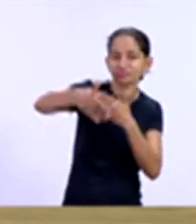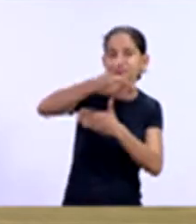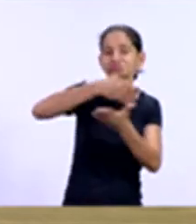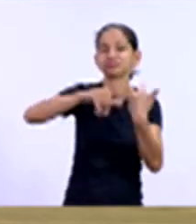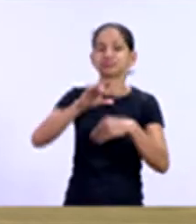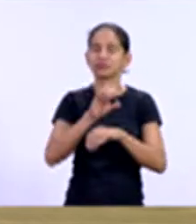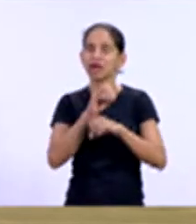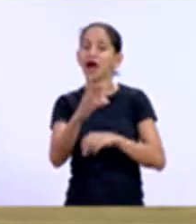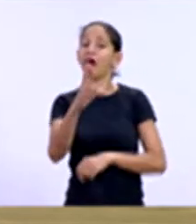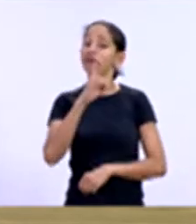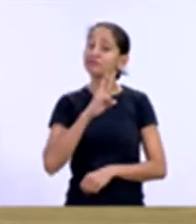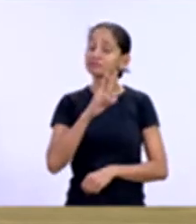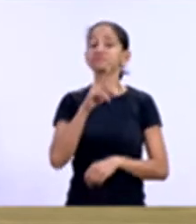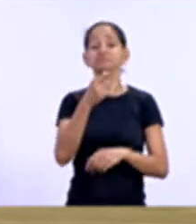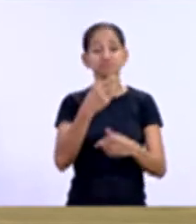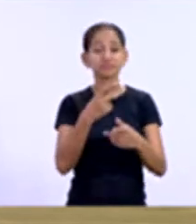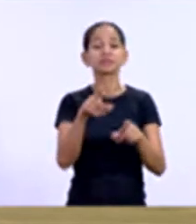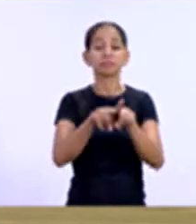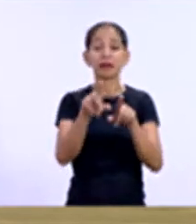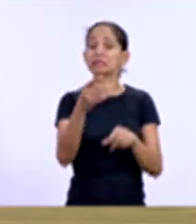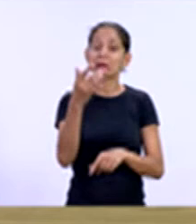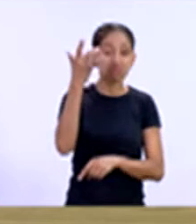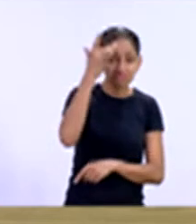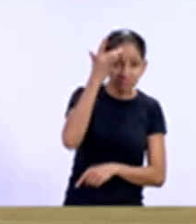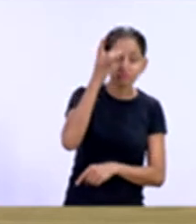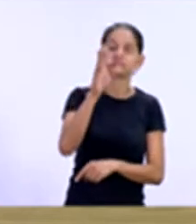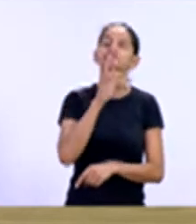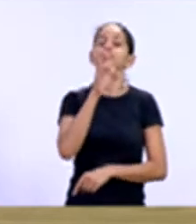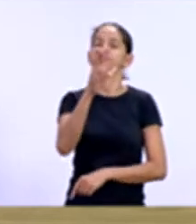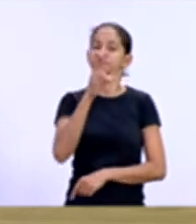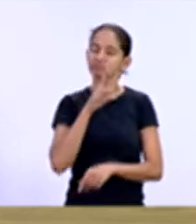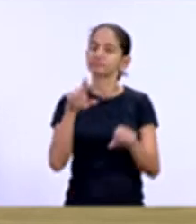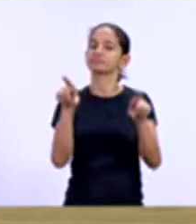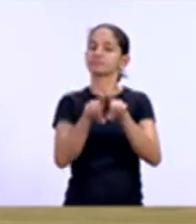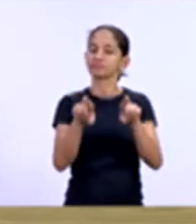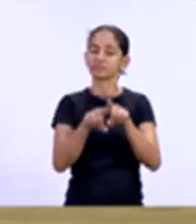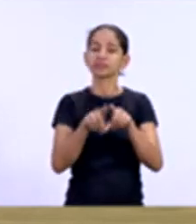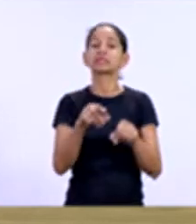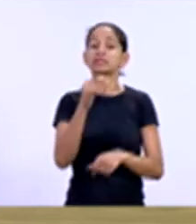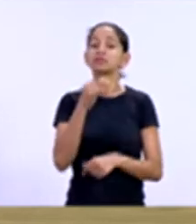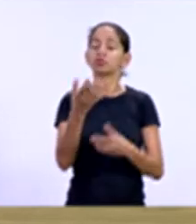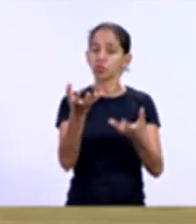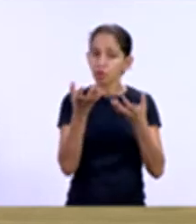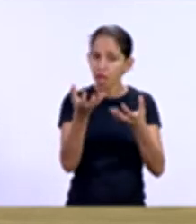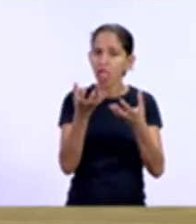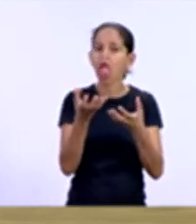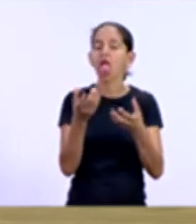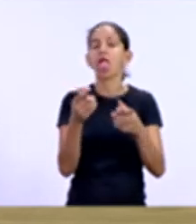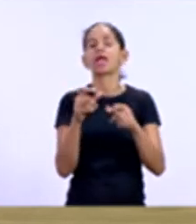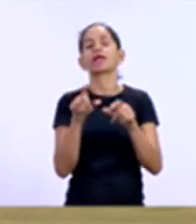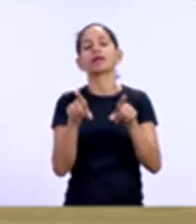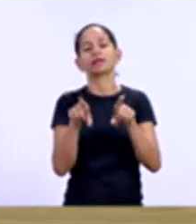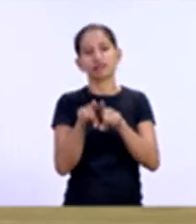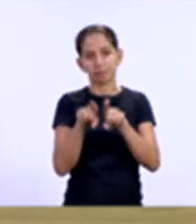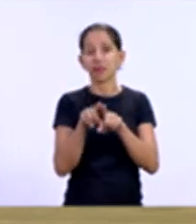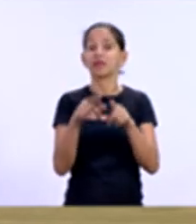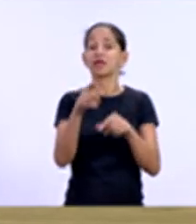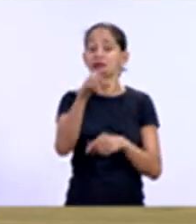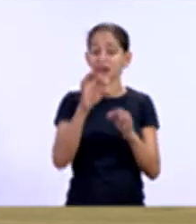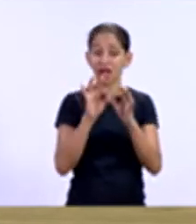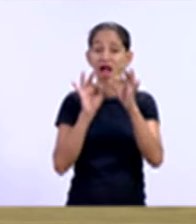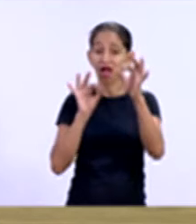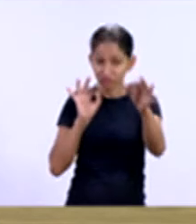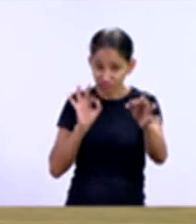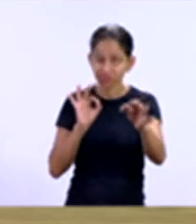de comunicar e precisa dessa autonomia. Então desse eu vou fazer, eu vou estudar. O aluno à distância, ele